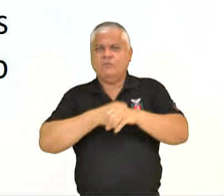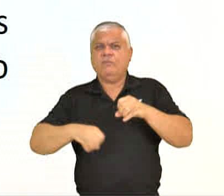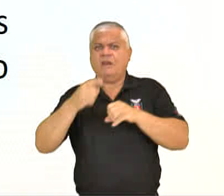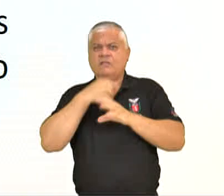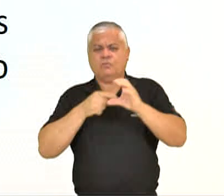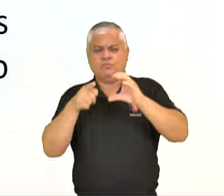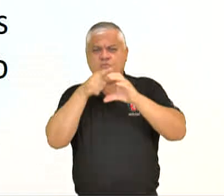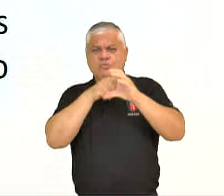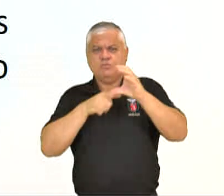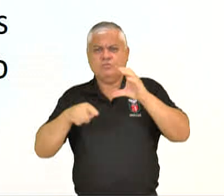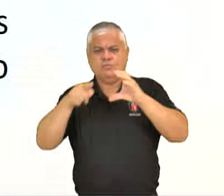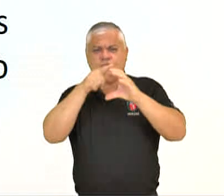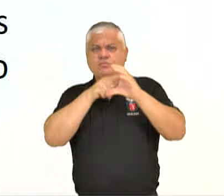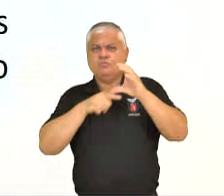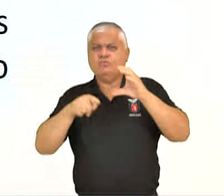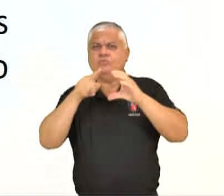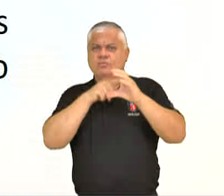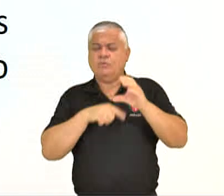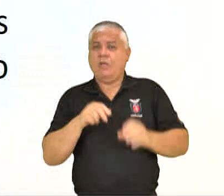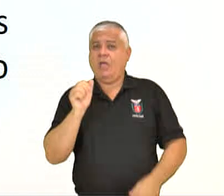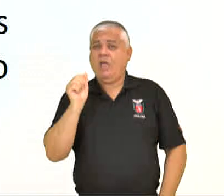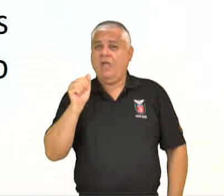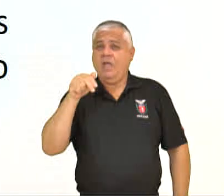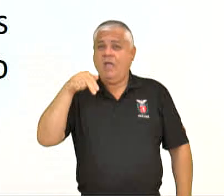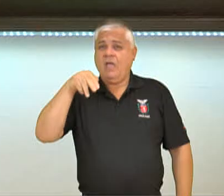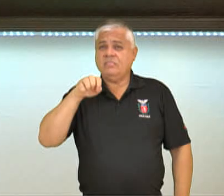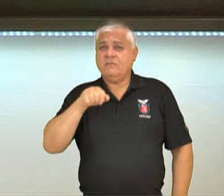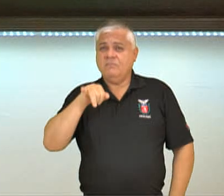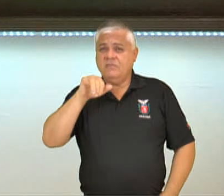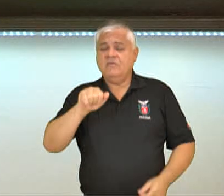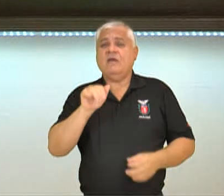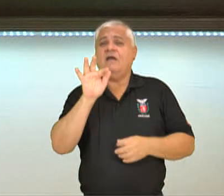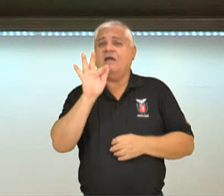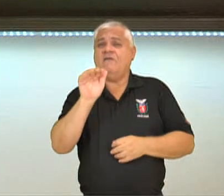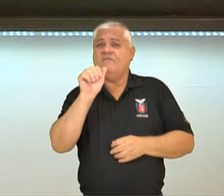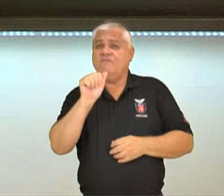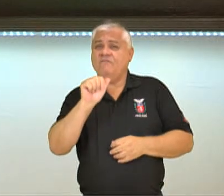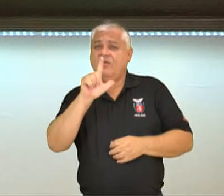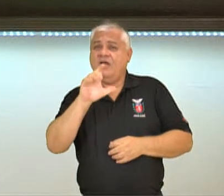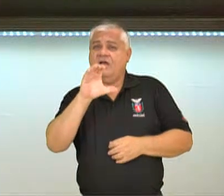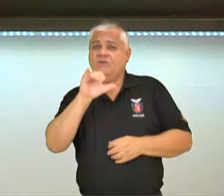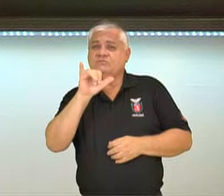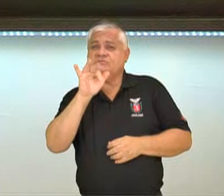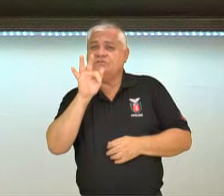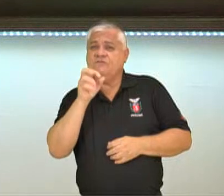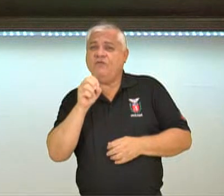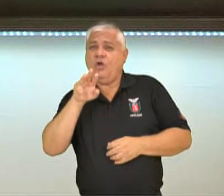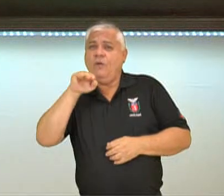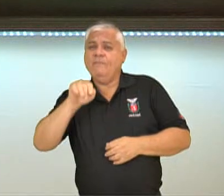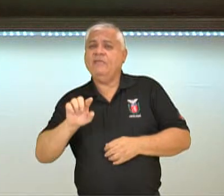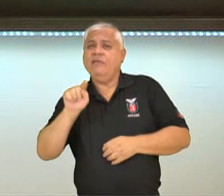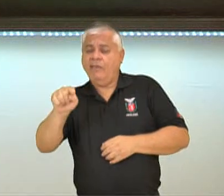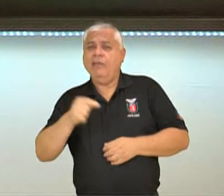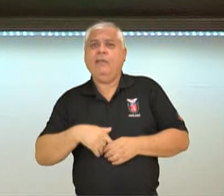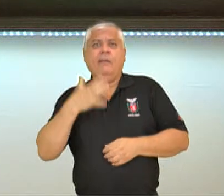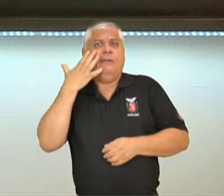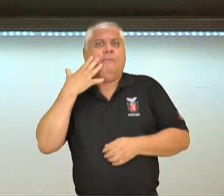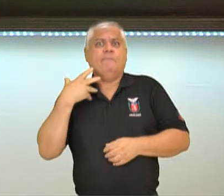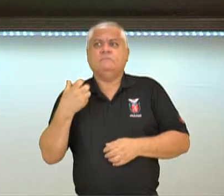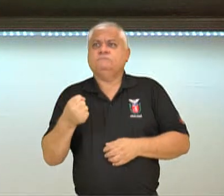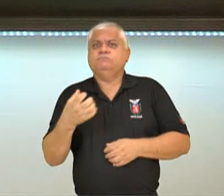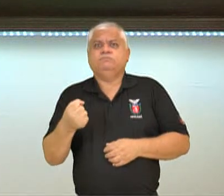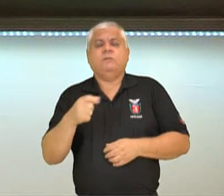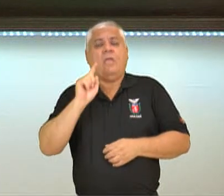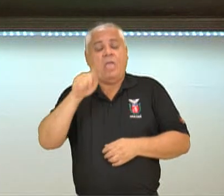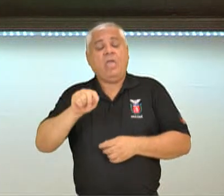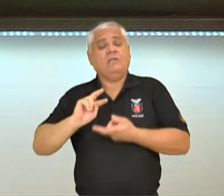Então veja, né? Anemia falciforme. A gente já comentou um pouquinho disso em outros assuntos relacionados à biologia. Então é uma